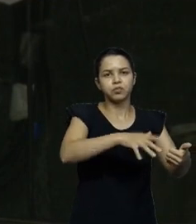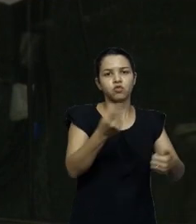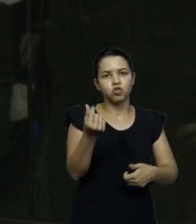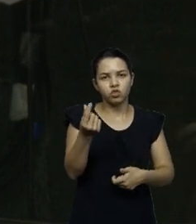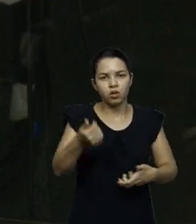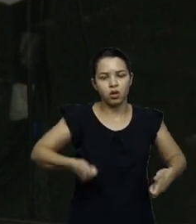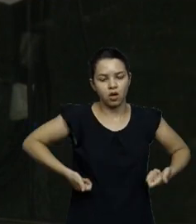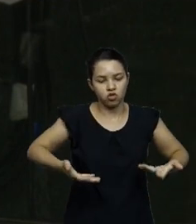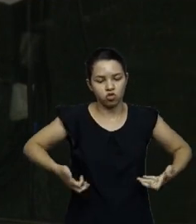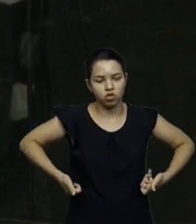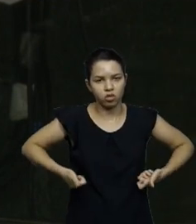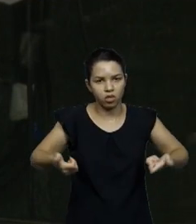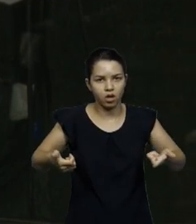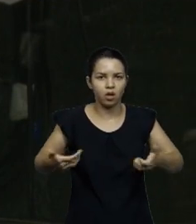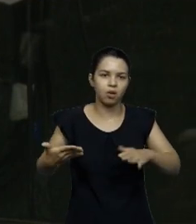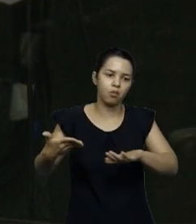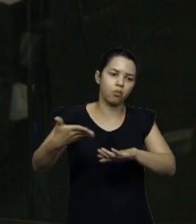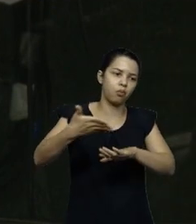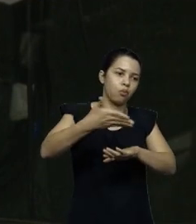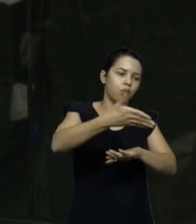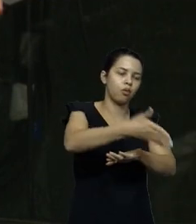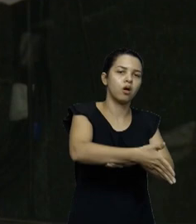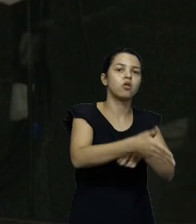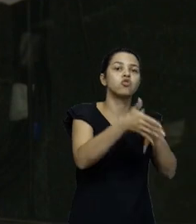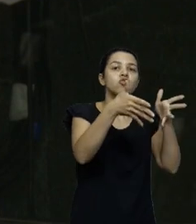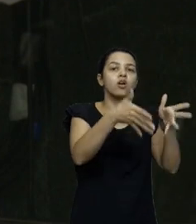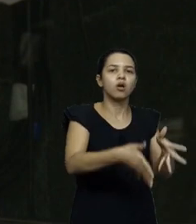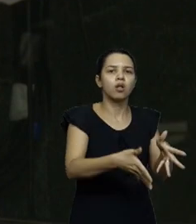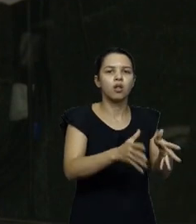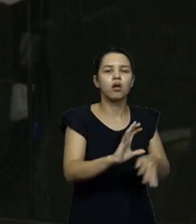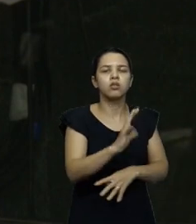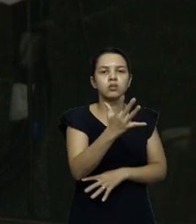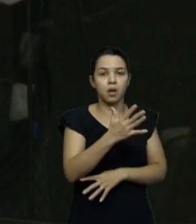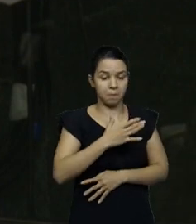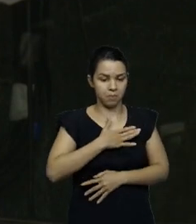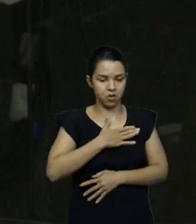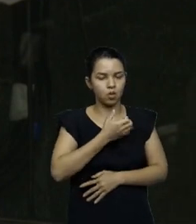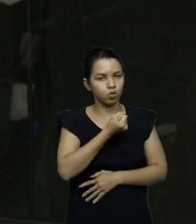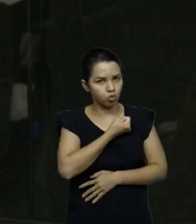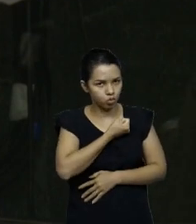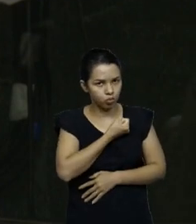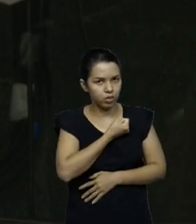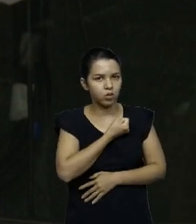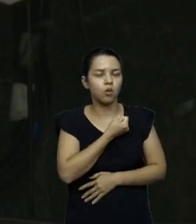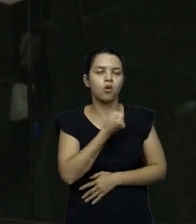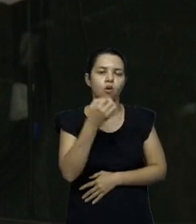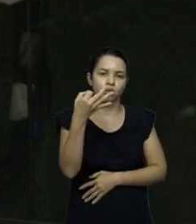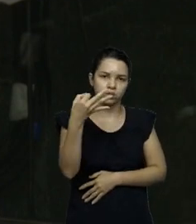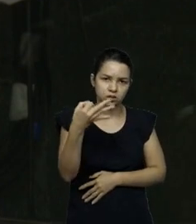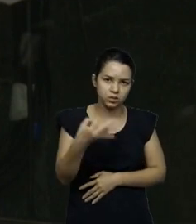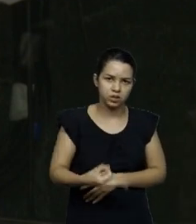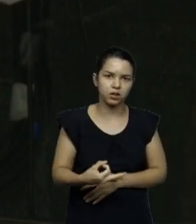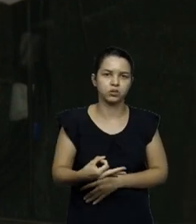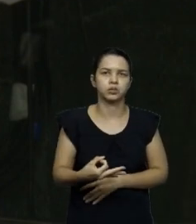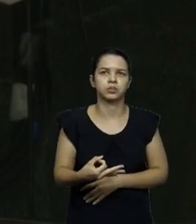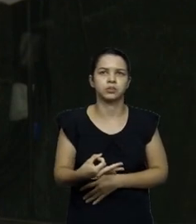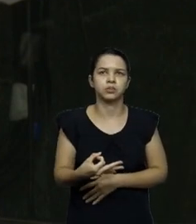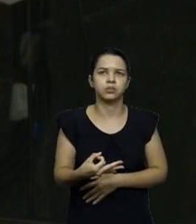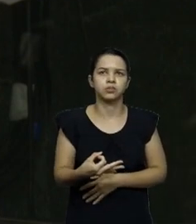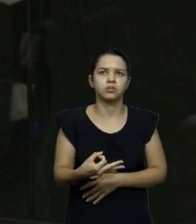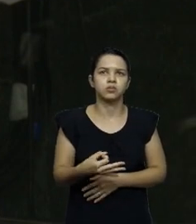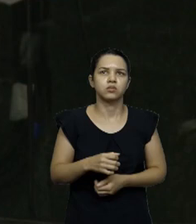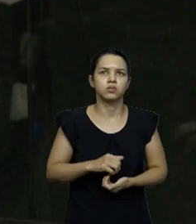chegando lá o que aconteceu o meu número que estava correto Aleluia aí o que aconteceu